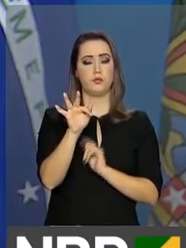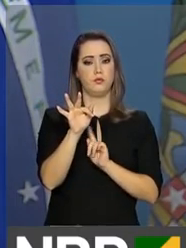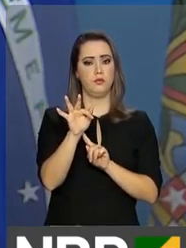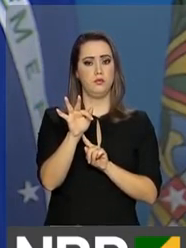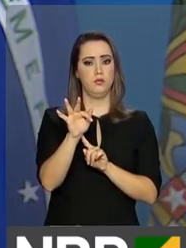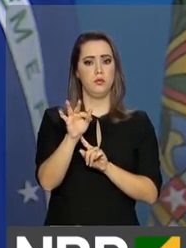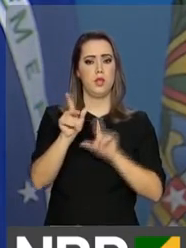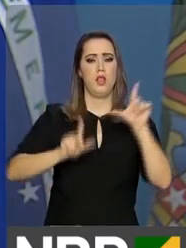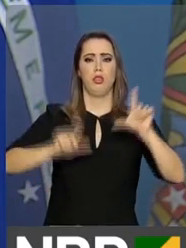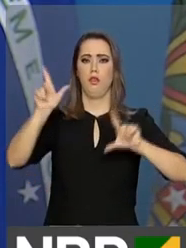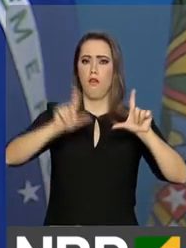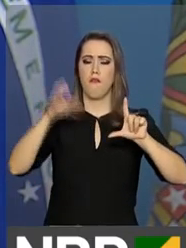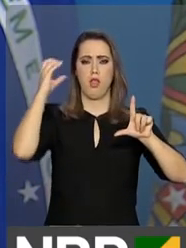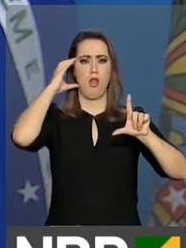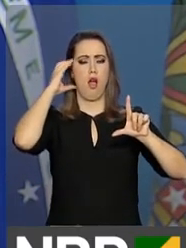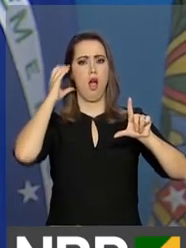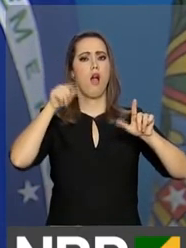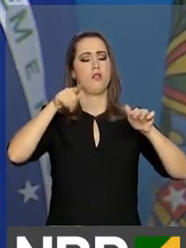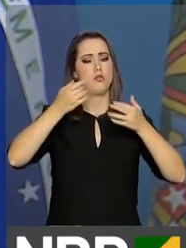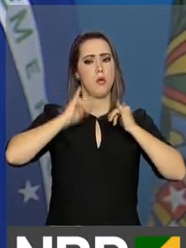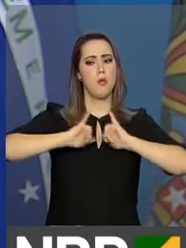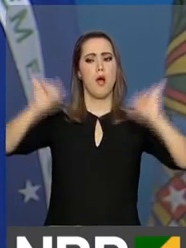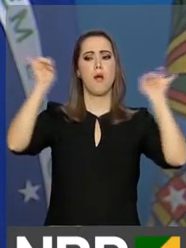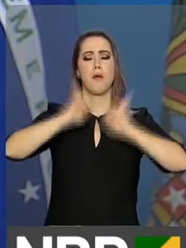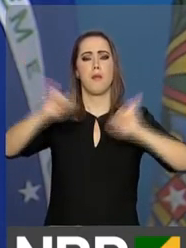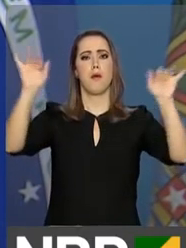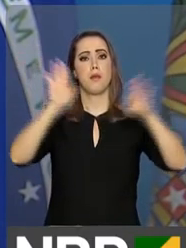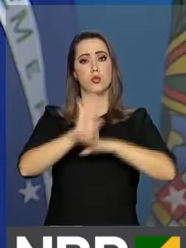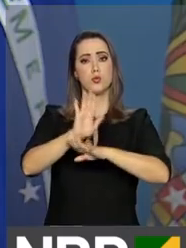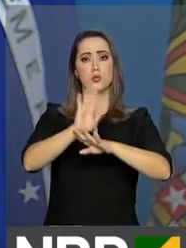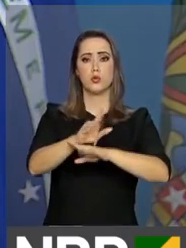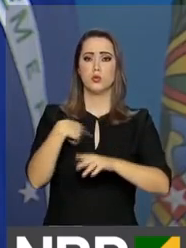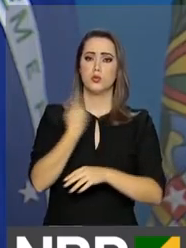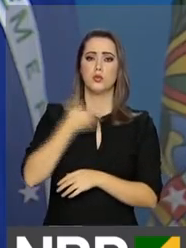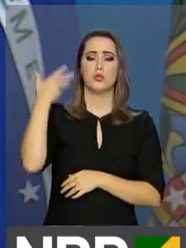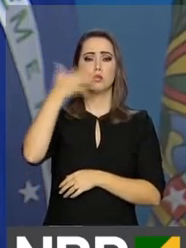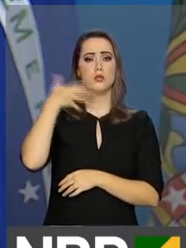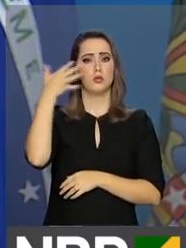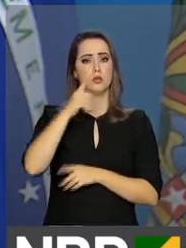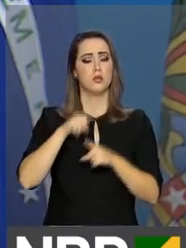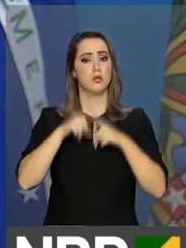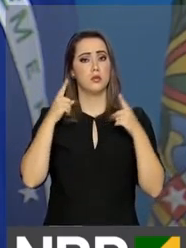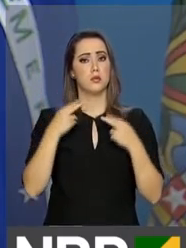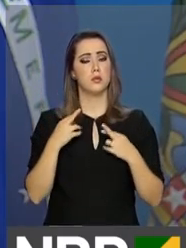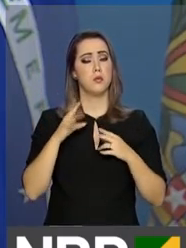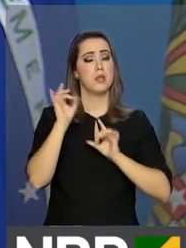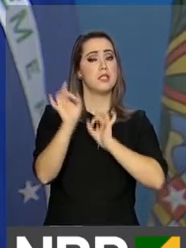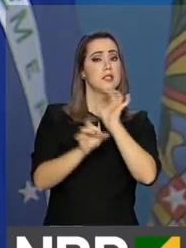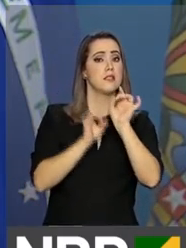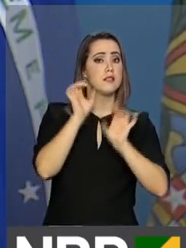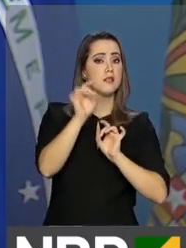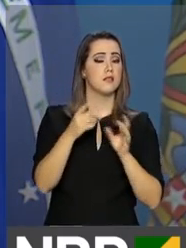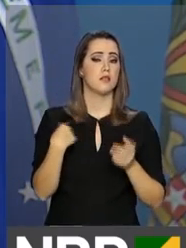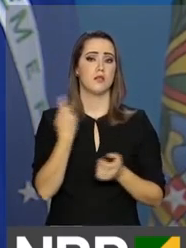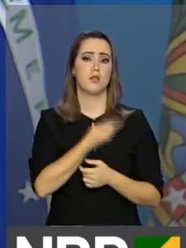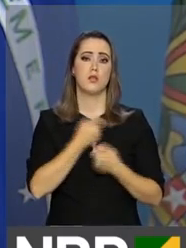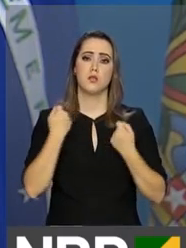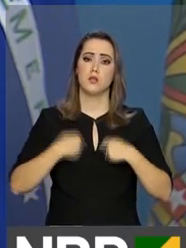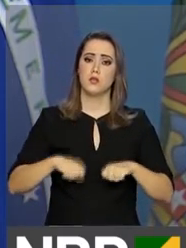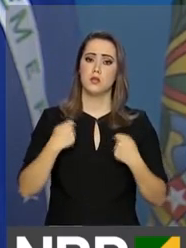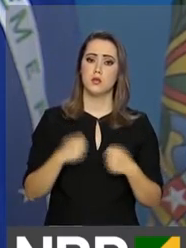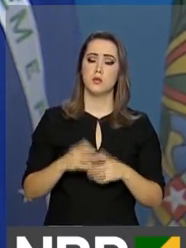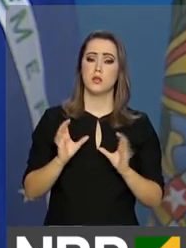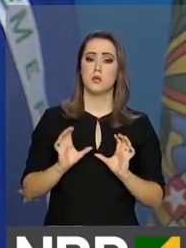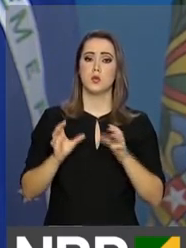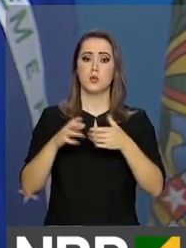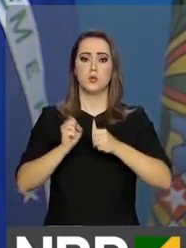A imprensa colaborará, nós iremos esclarecendo na medida do possível, mas especialmente nós teremos um